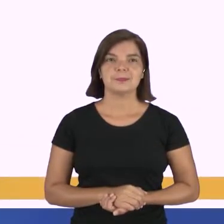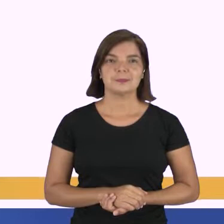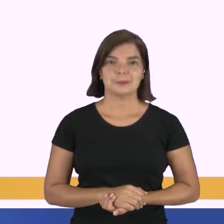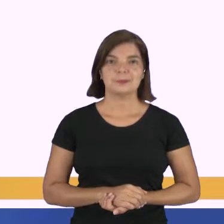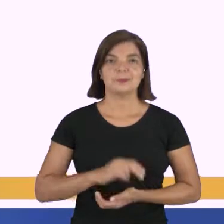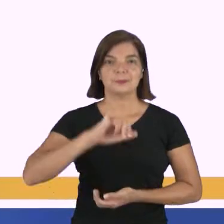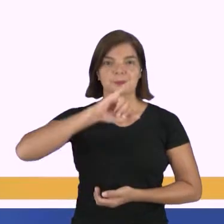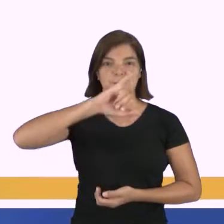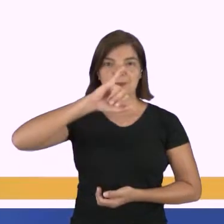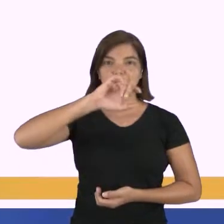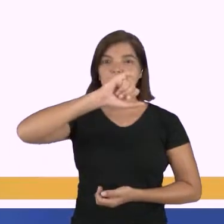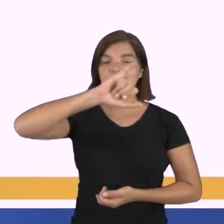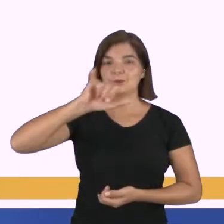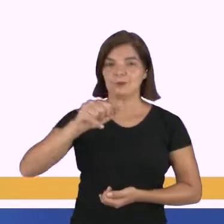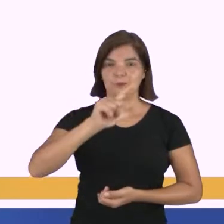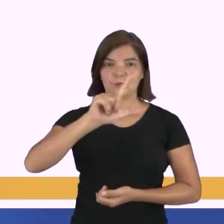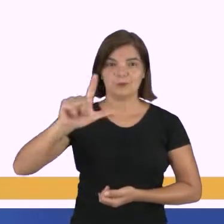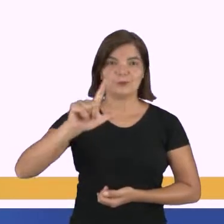July, julho.